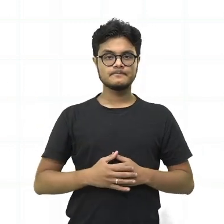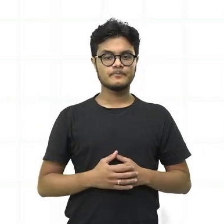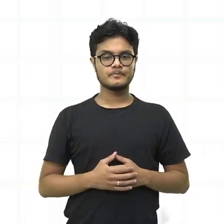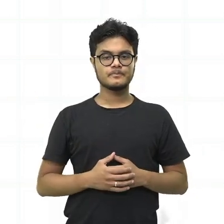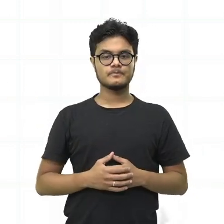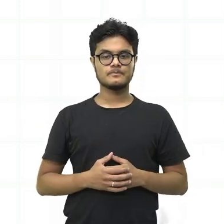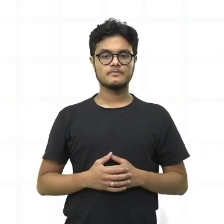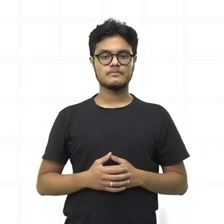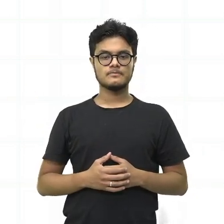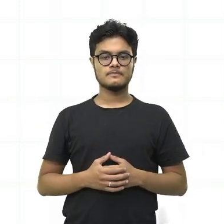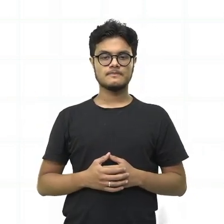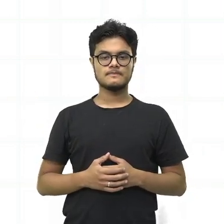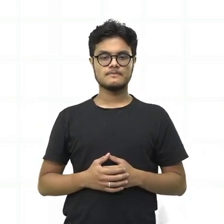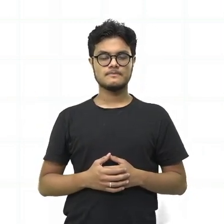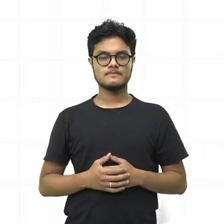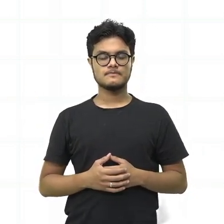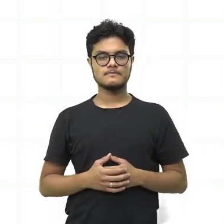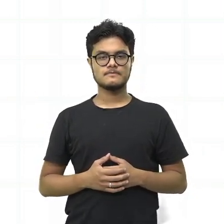casinha, né?